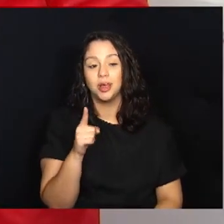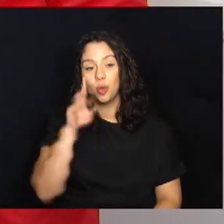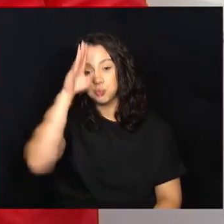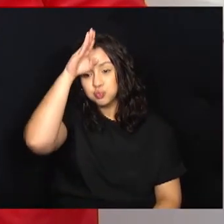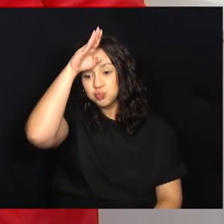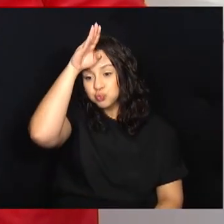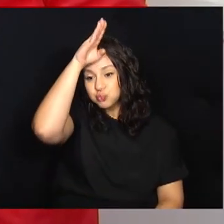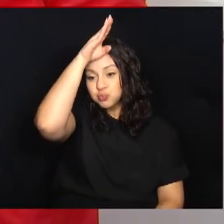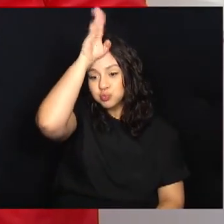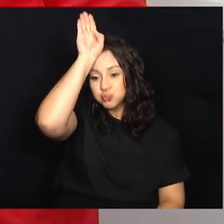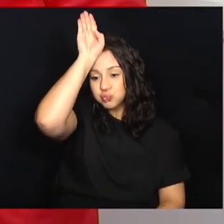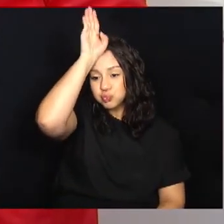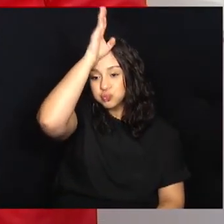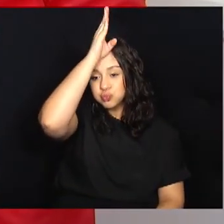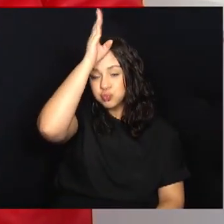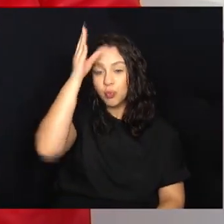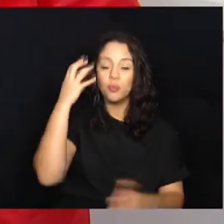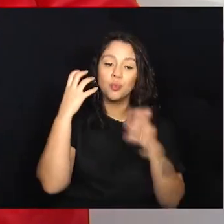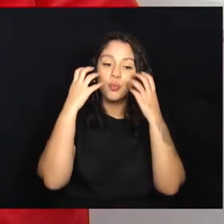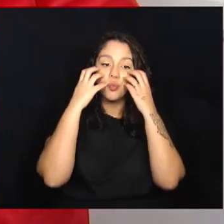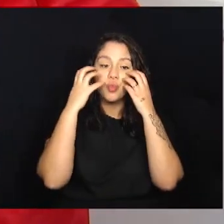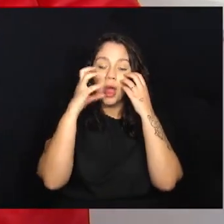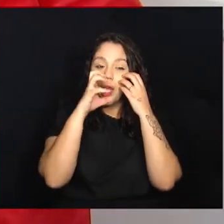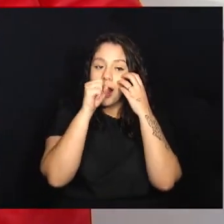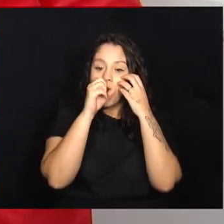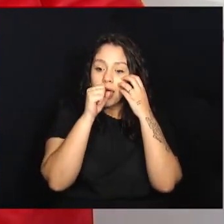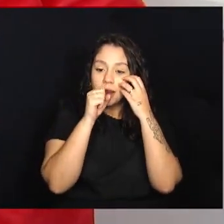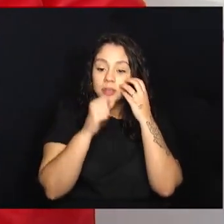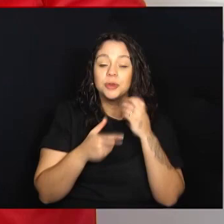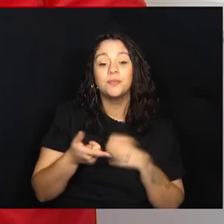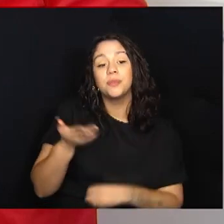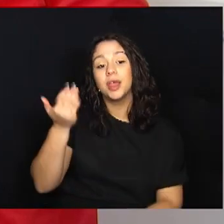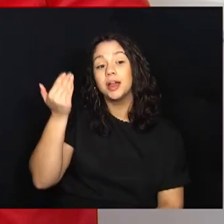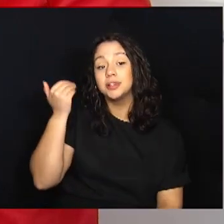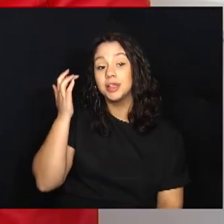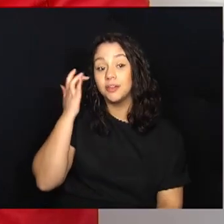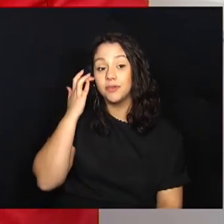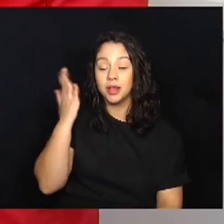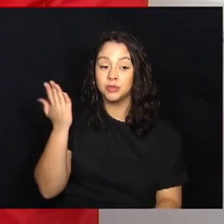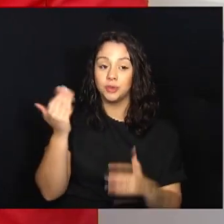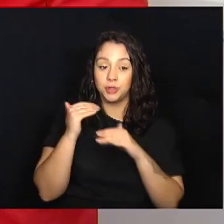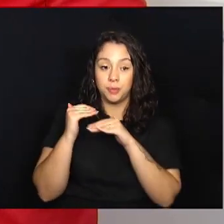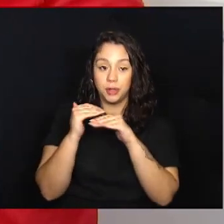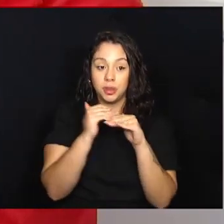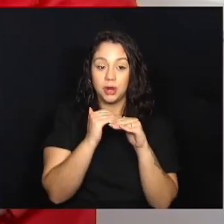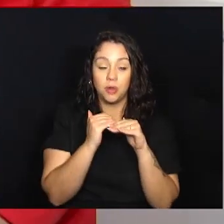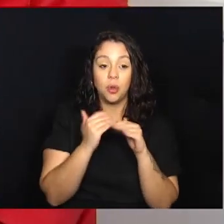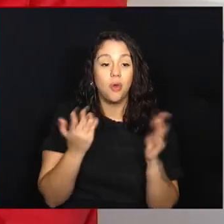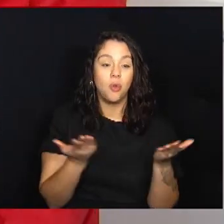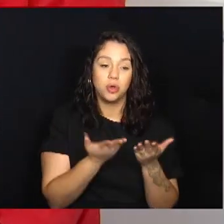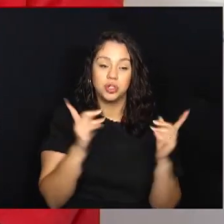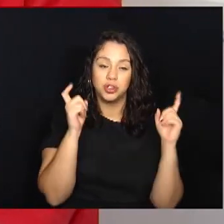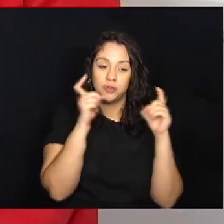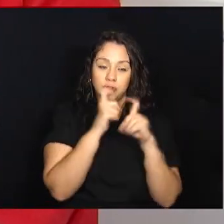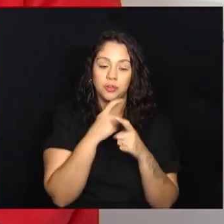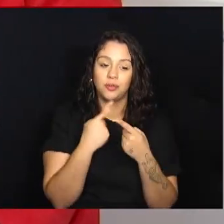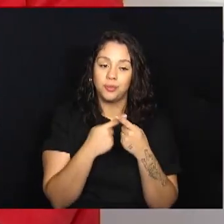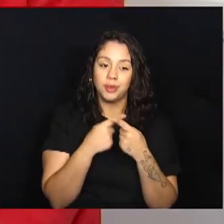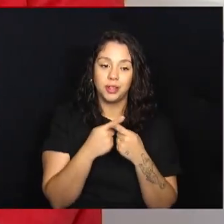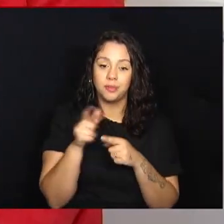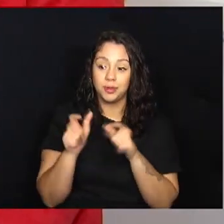topete, bochecha laranja. Antes era mais fácil a gente ter esse padrão. Hoje em dia, como o pessoal às vezes não compra